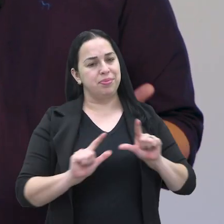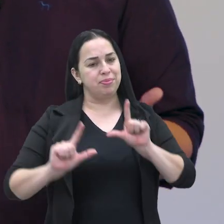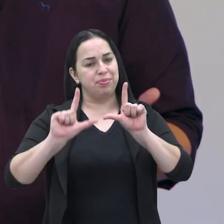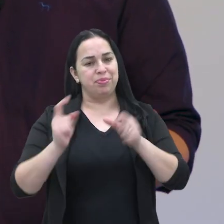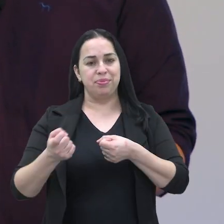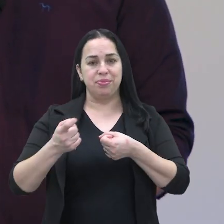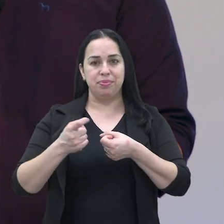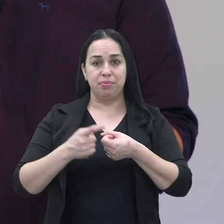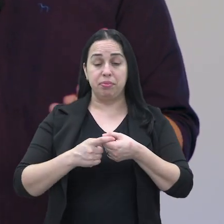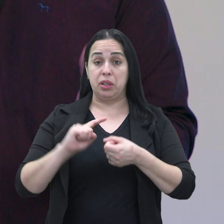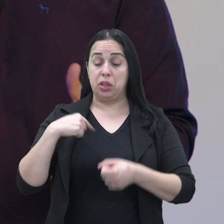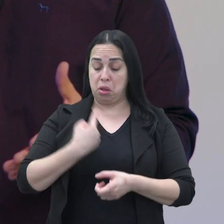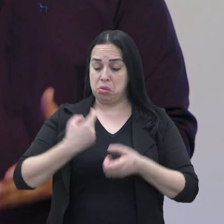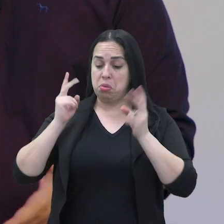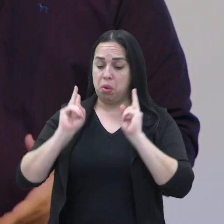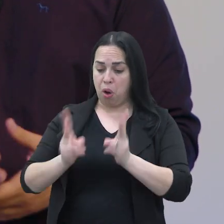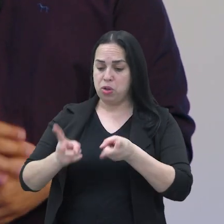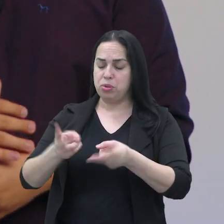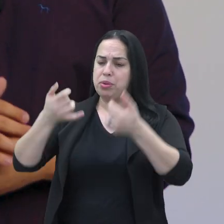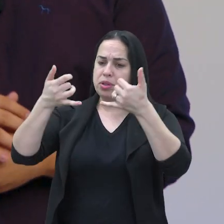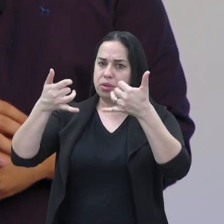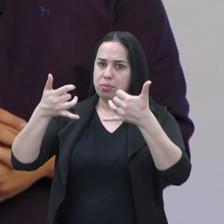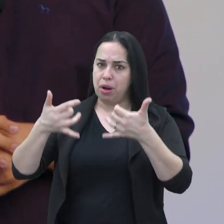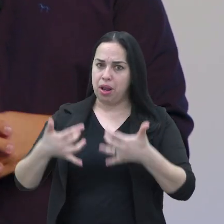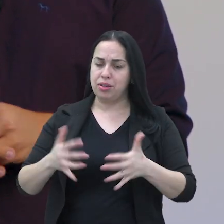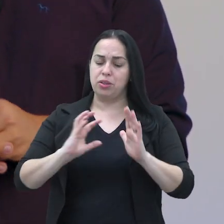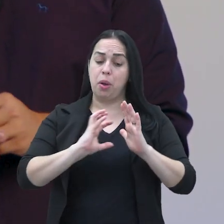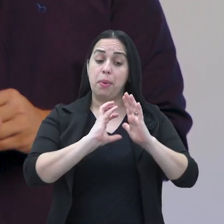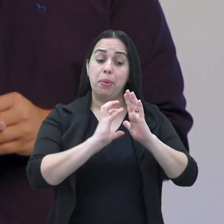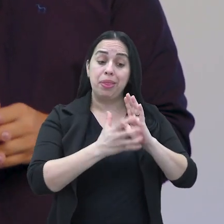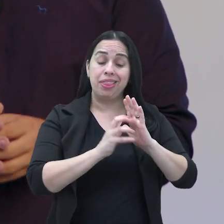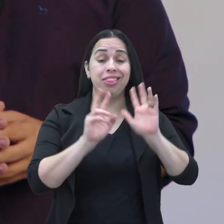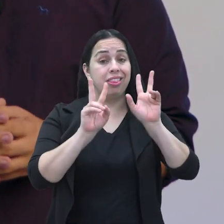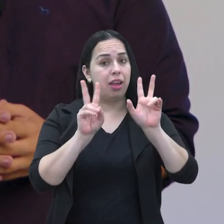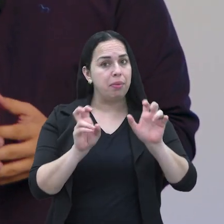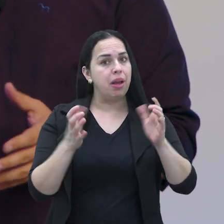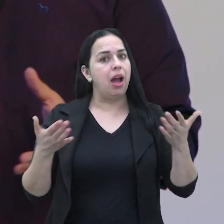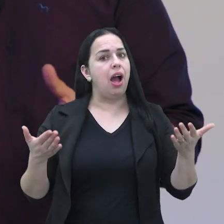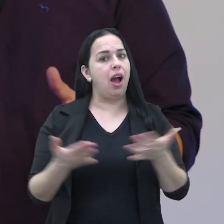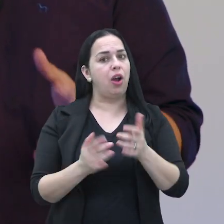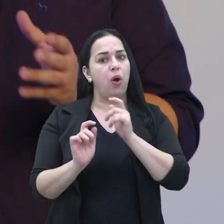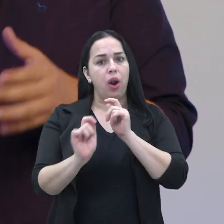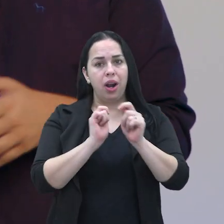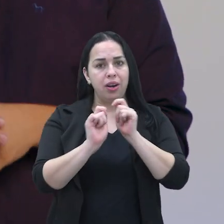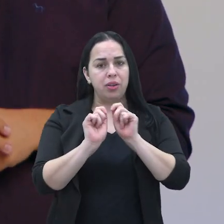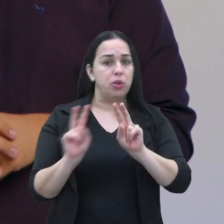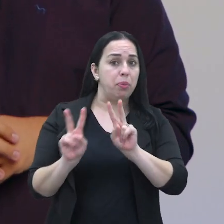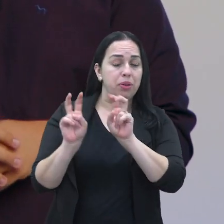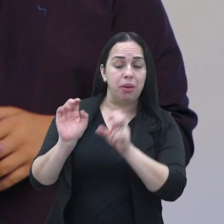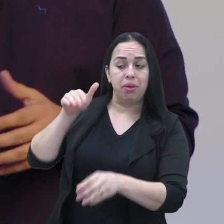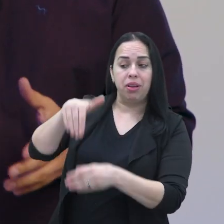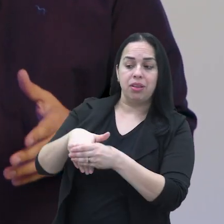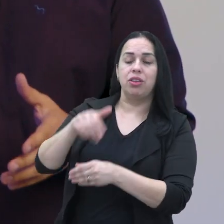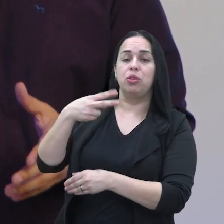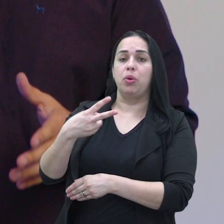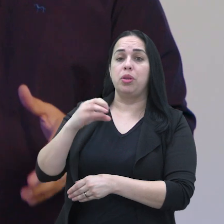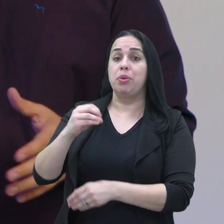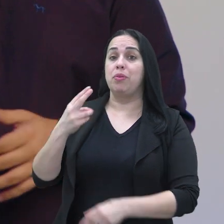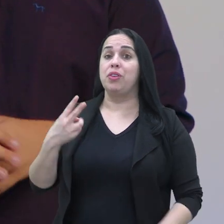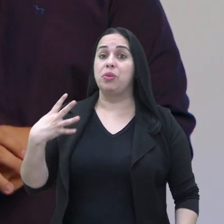Cidadania de volta e a gente continua falando sobre partidos políticos, só que agora no nosso quadro